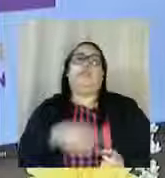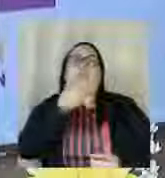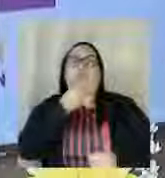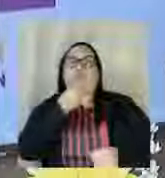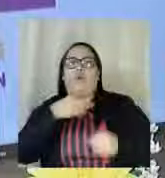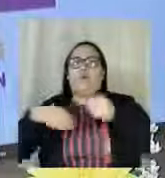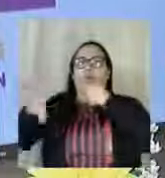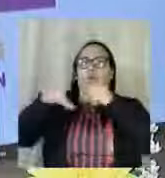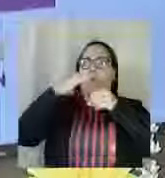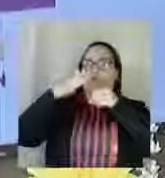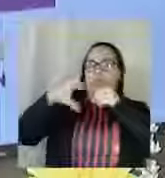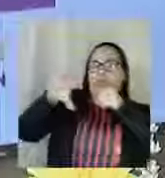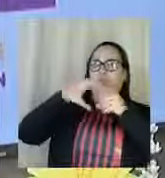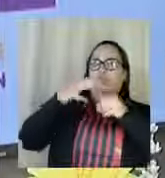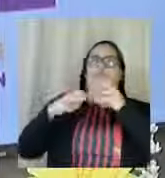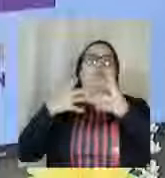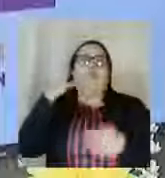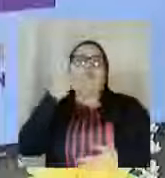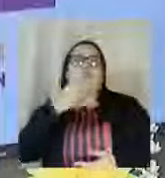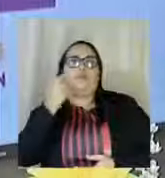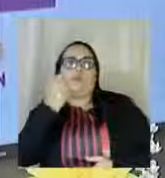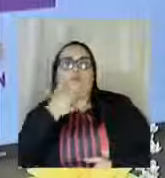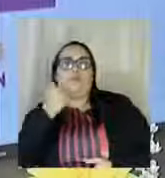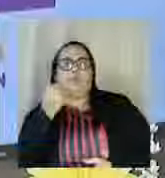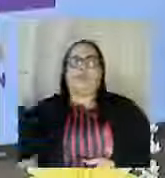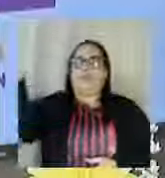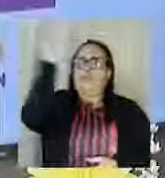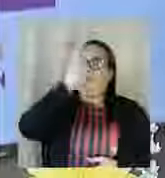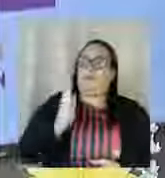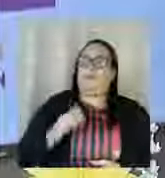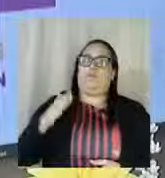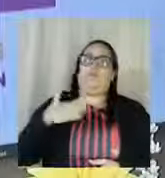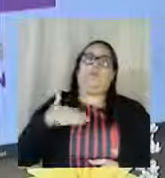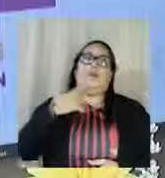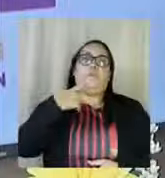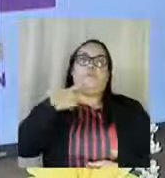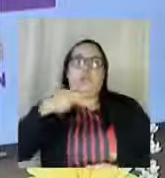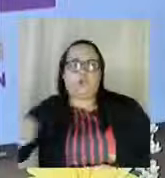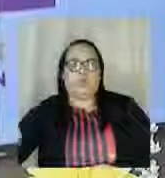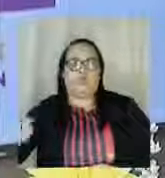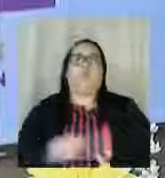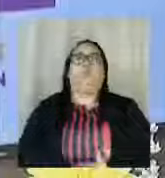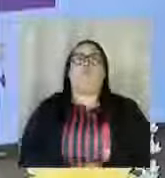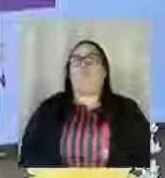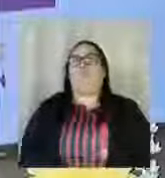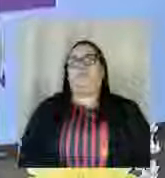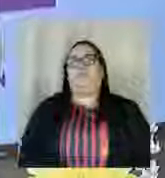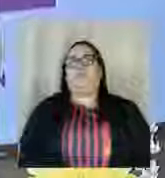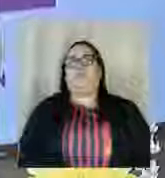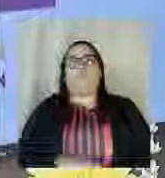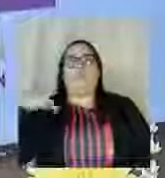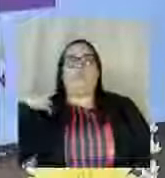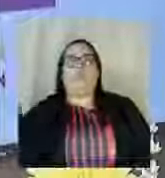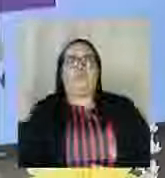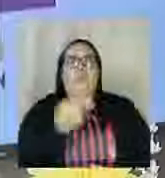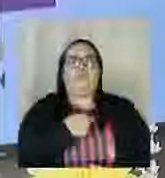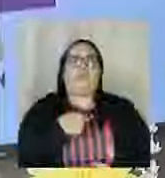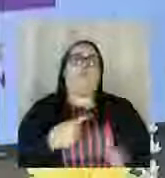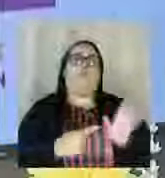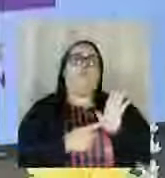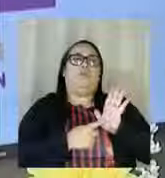memória, tem uma belíssima música que diz: minha pátria é a minha língua. Nós somos identificados lá fora